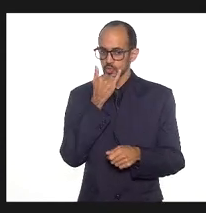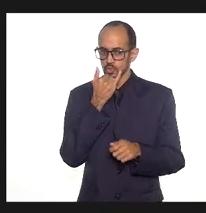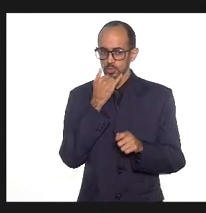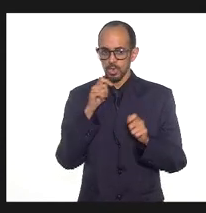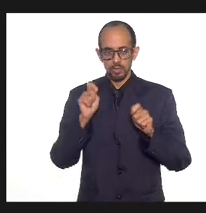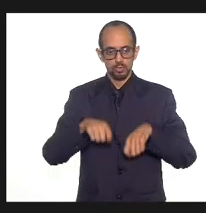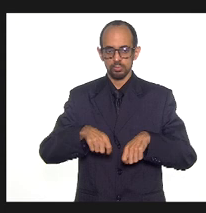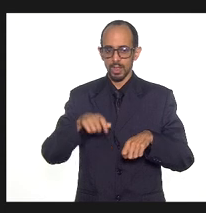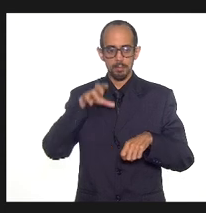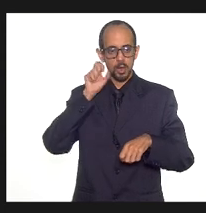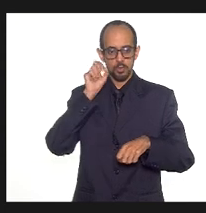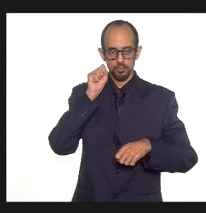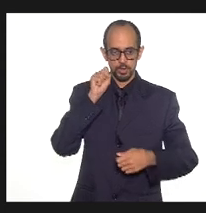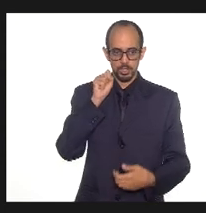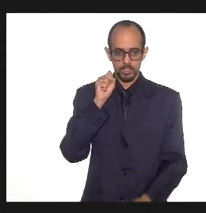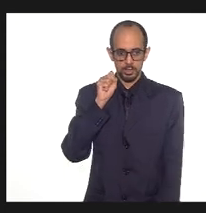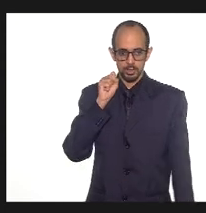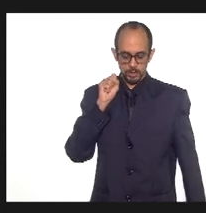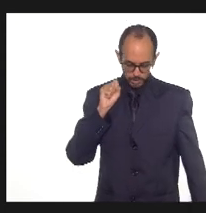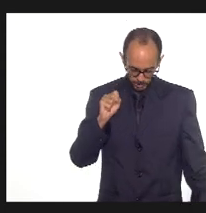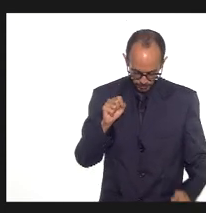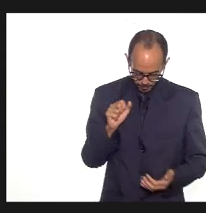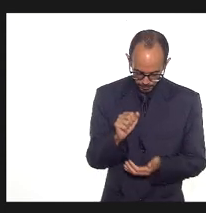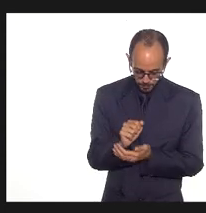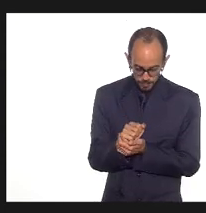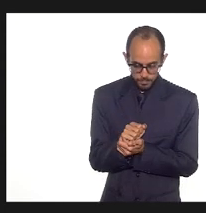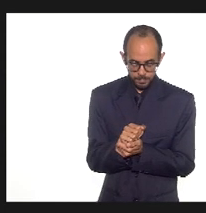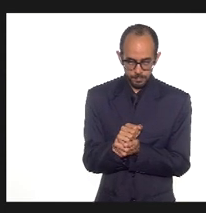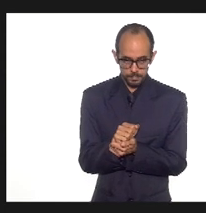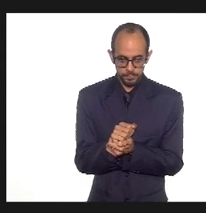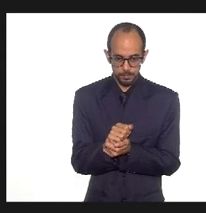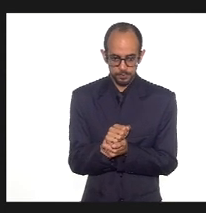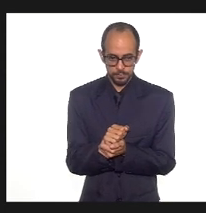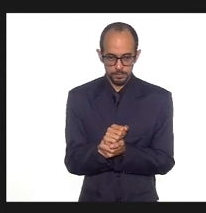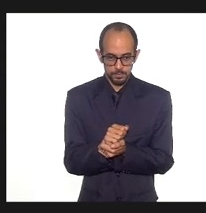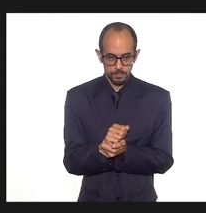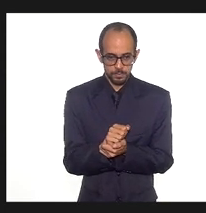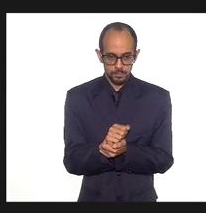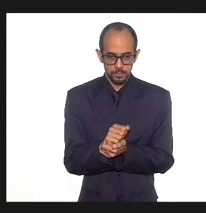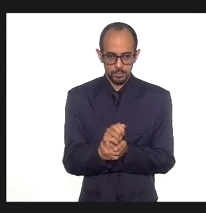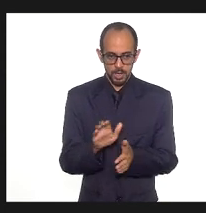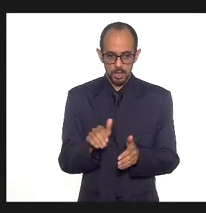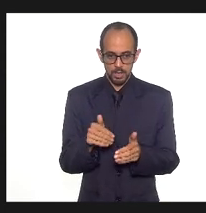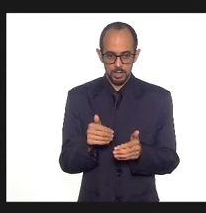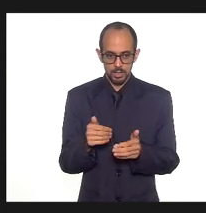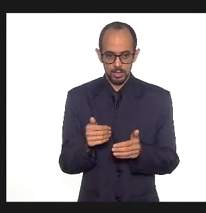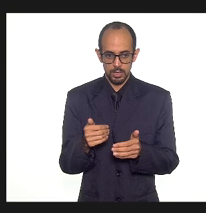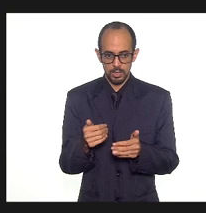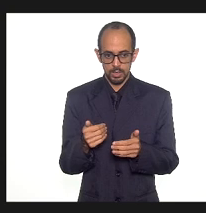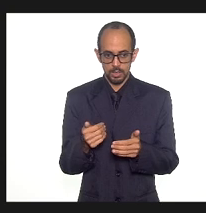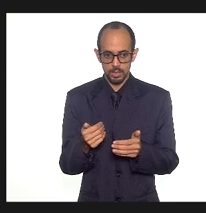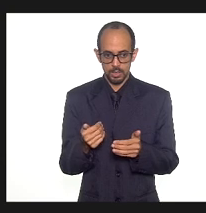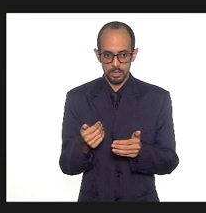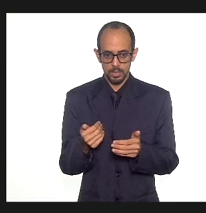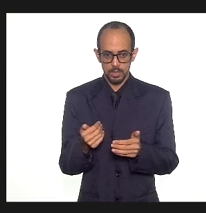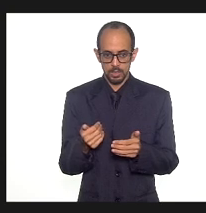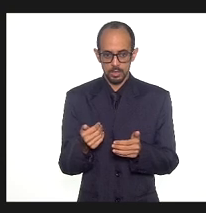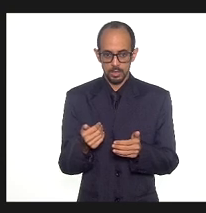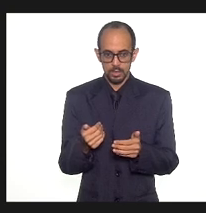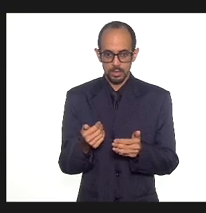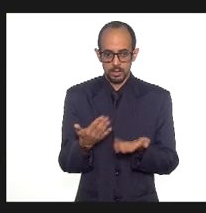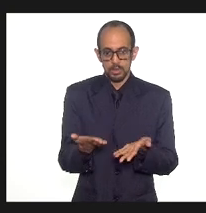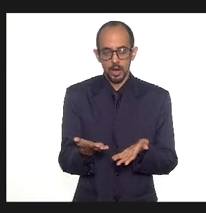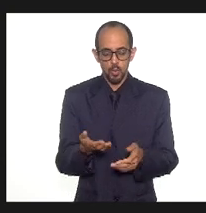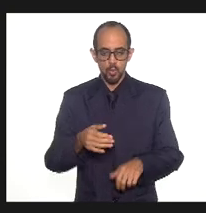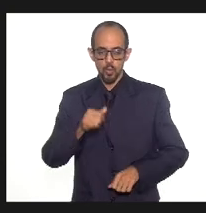do próprio conteúdo local, né? Desenvolver a indústria nacional. E nessa linha, a gente destacou aqui meramente como